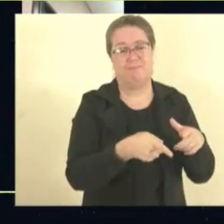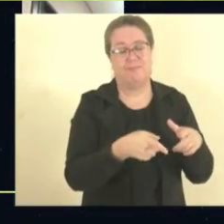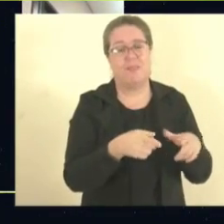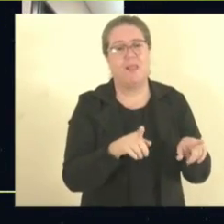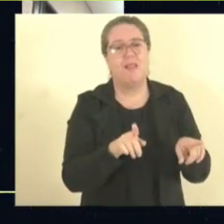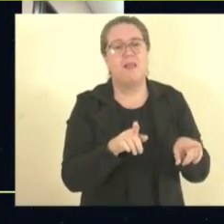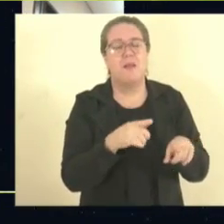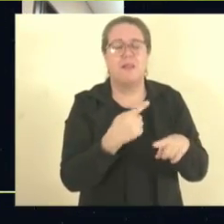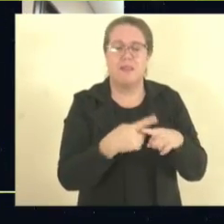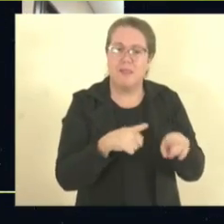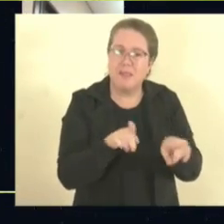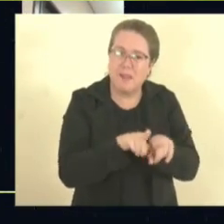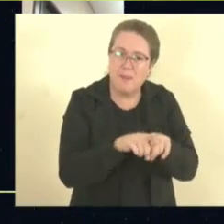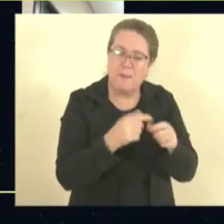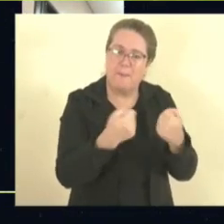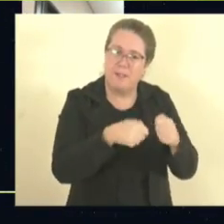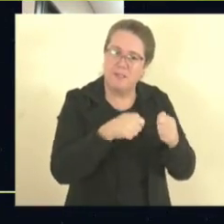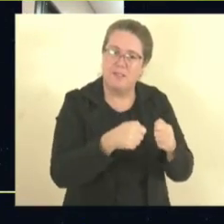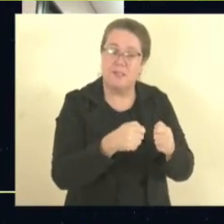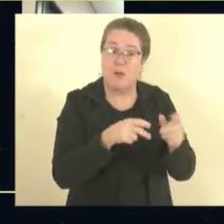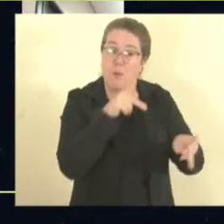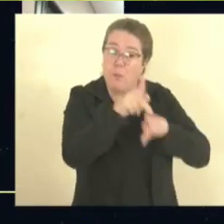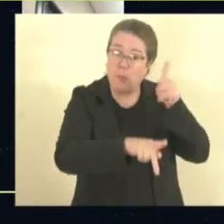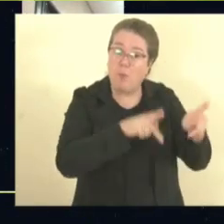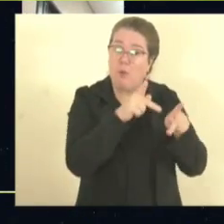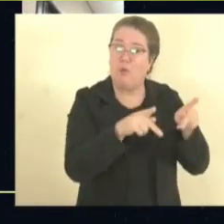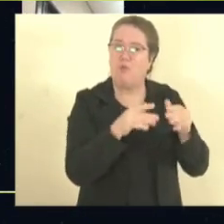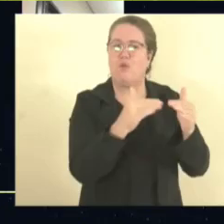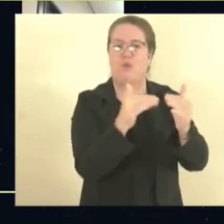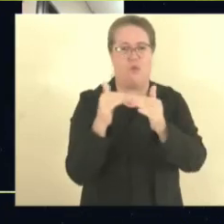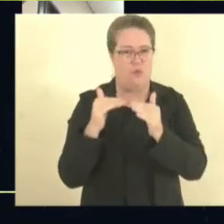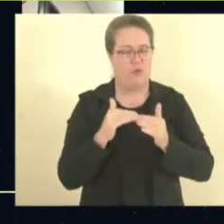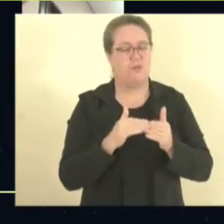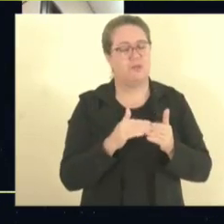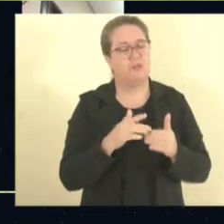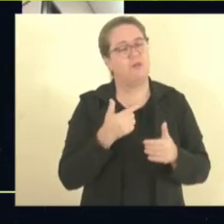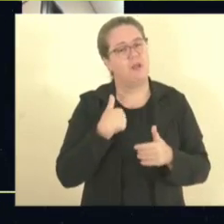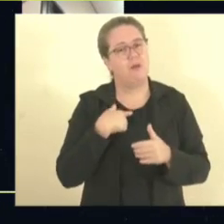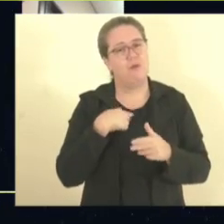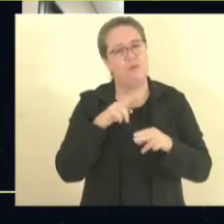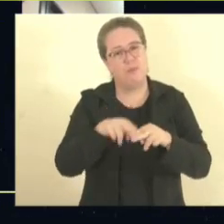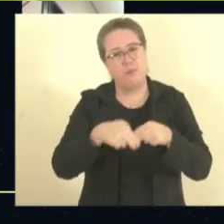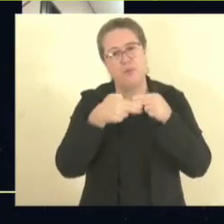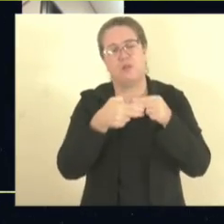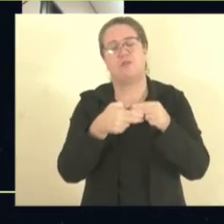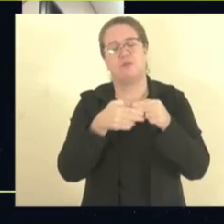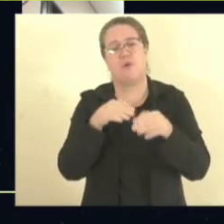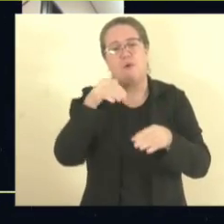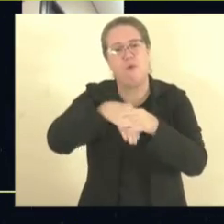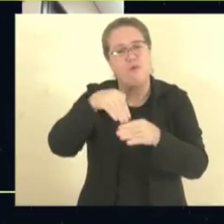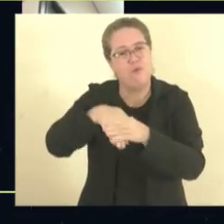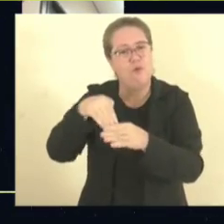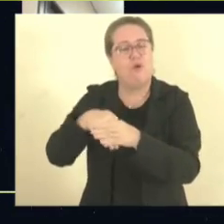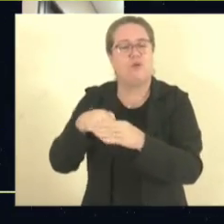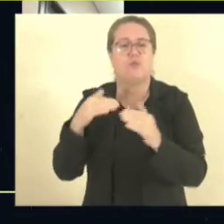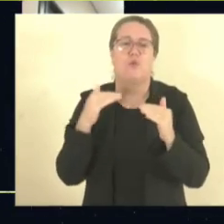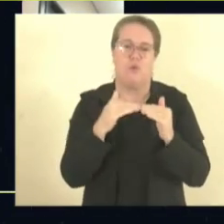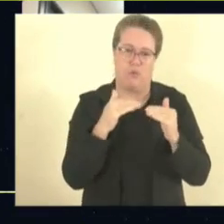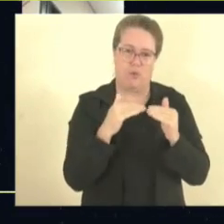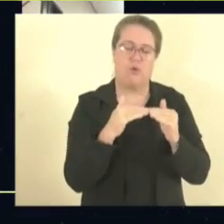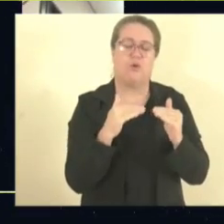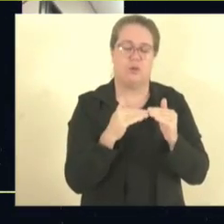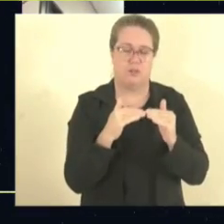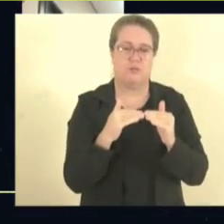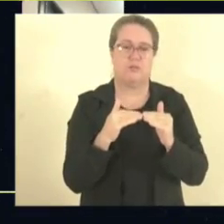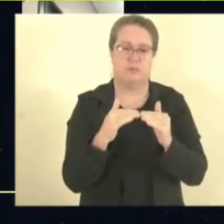população. Por isso, Mazinho, por isso, colegas, eu voto favorável, porque eu acredito nesse governo, eu estou vivenciando